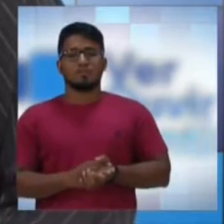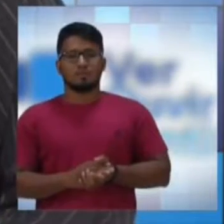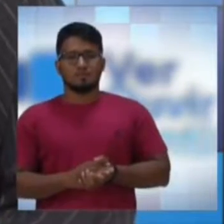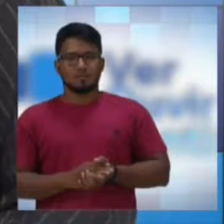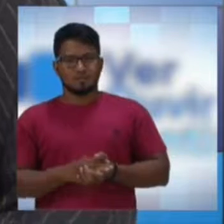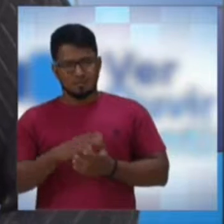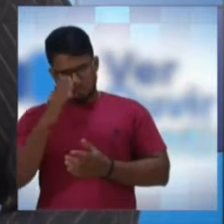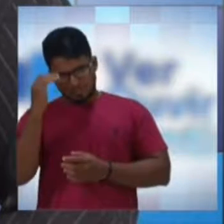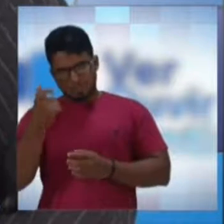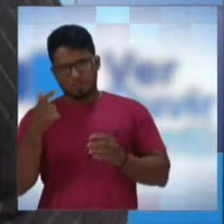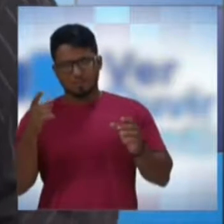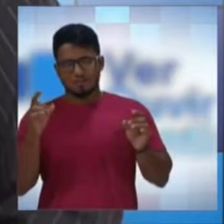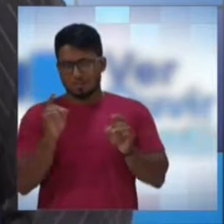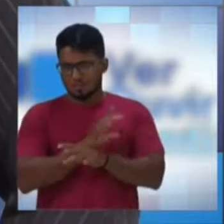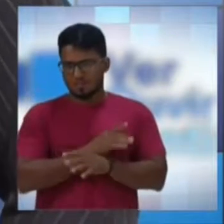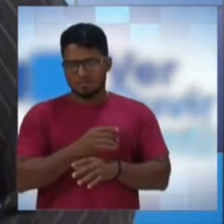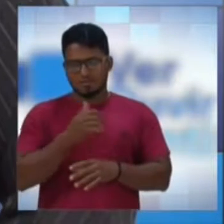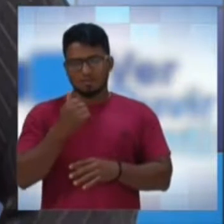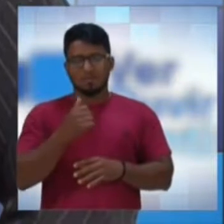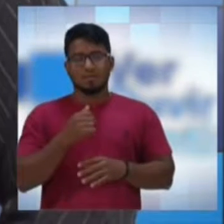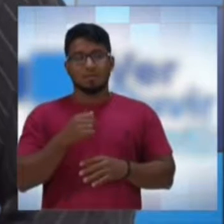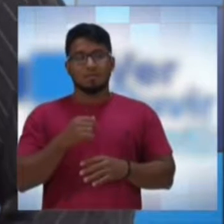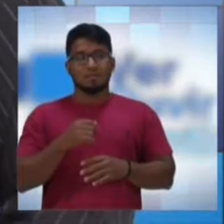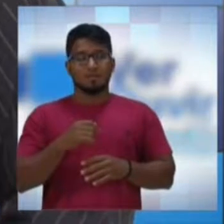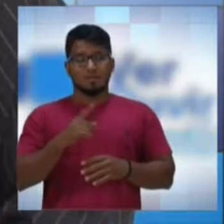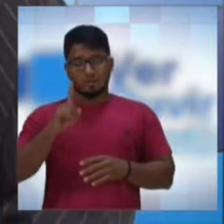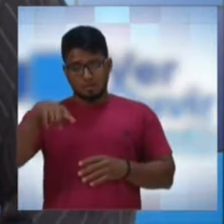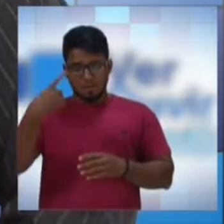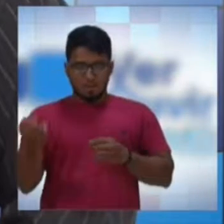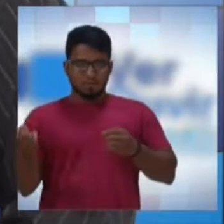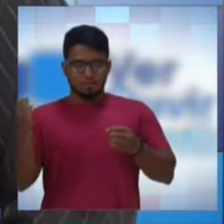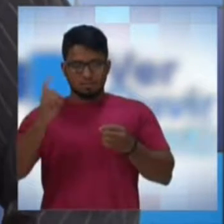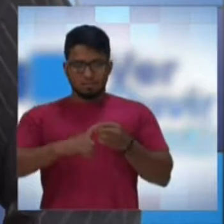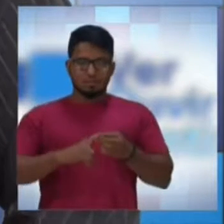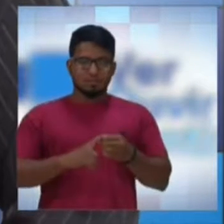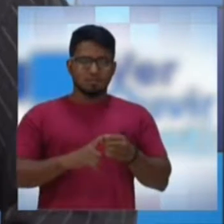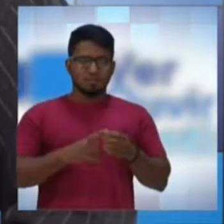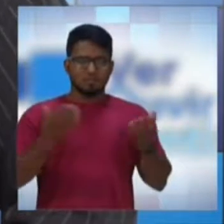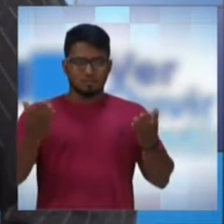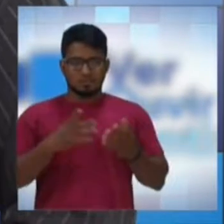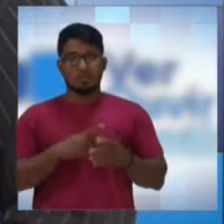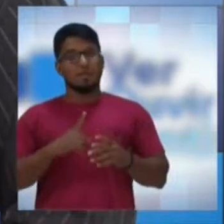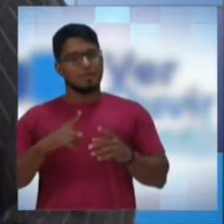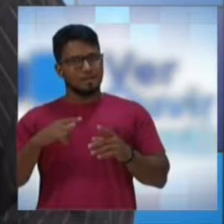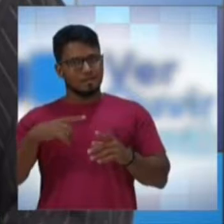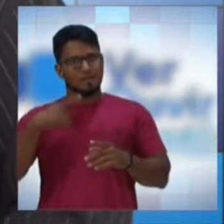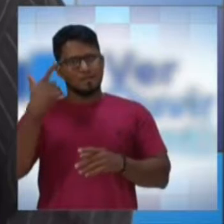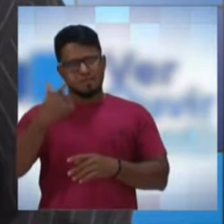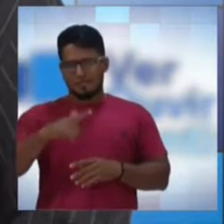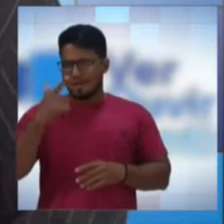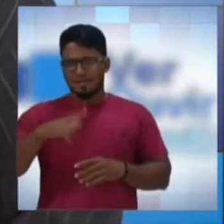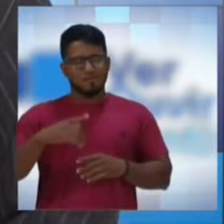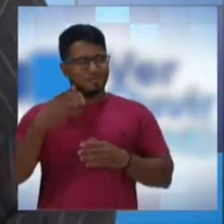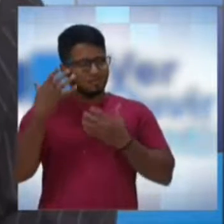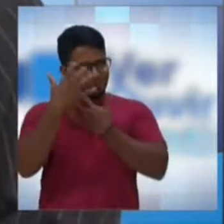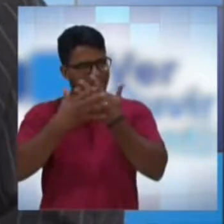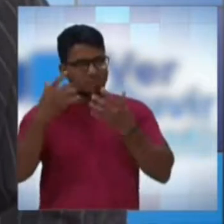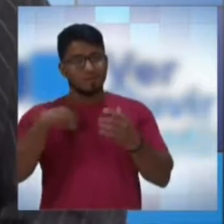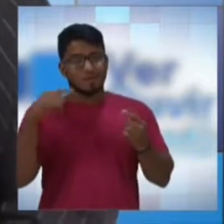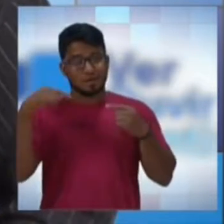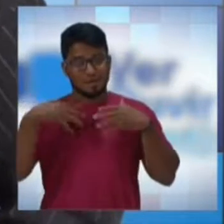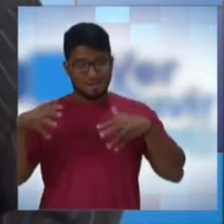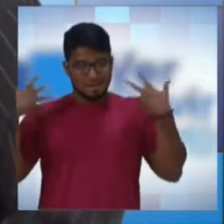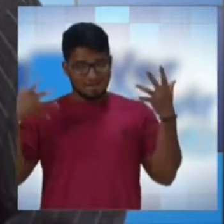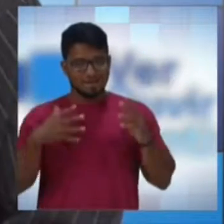para... Acho que está quase encerrando o bloco. Tocar mais uma e depois a gente volta. E hoje tem mais música, né? Hoje é alegria, o objetivo é